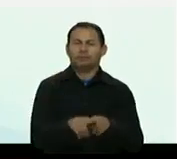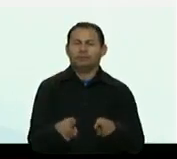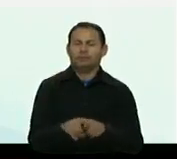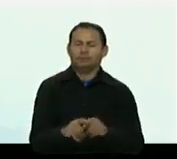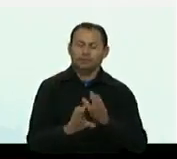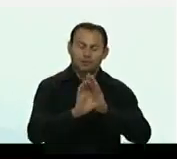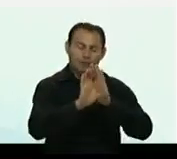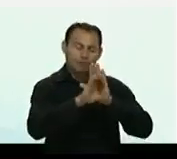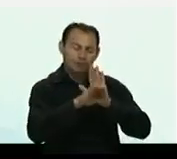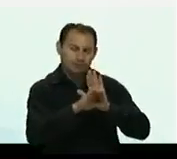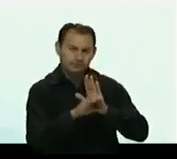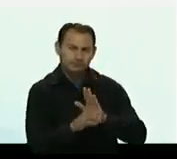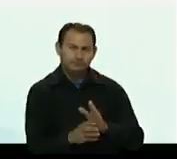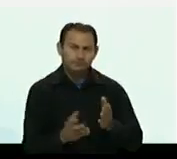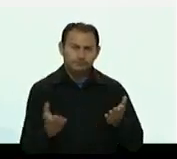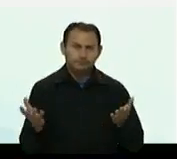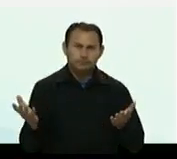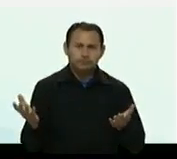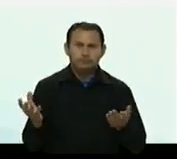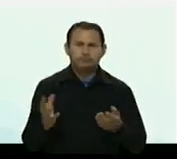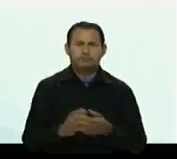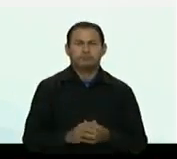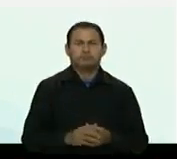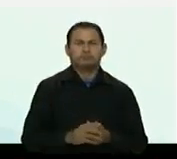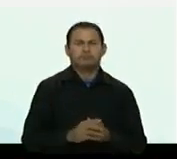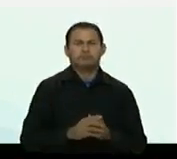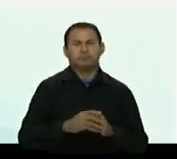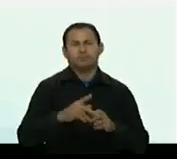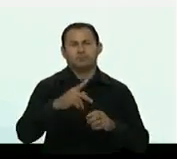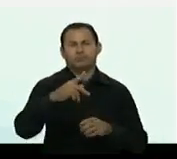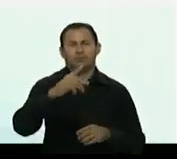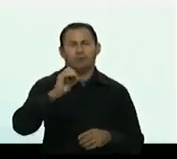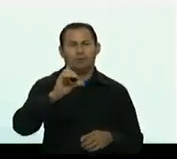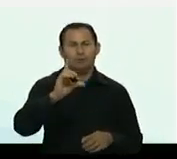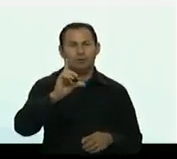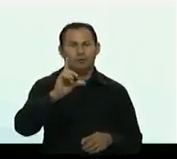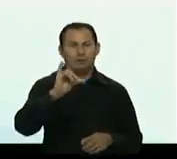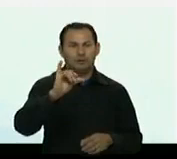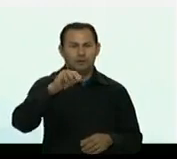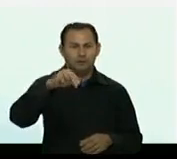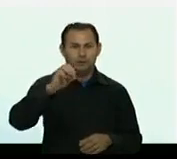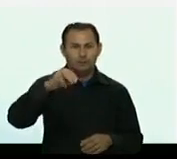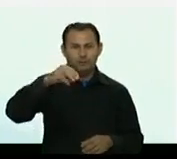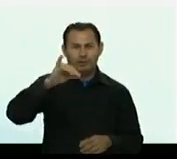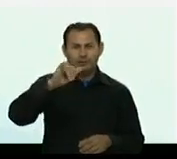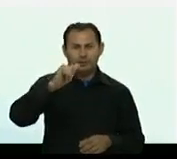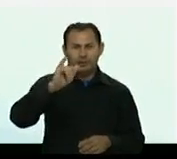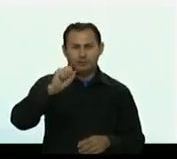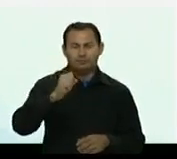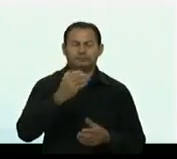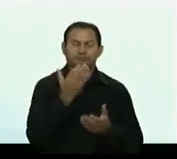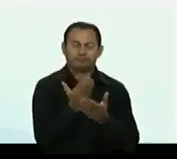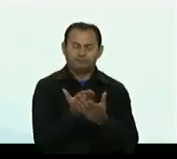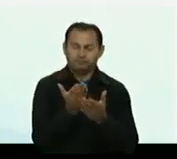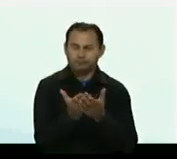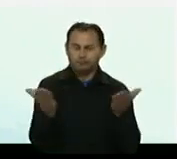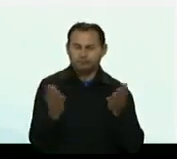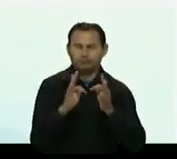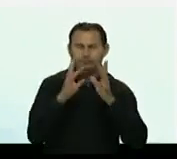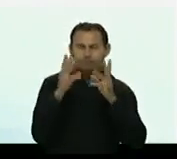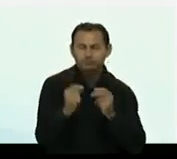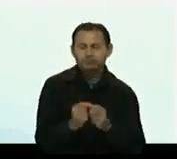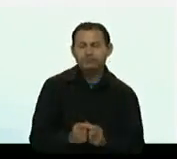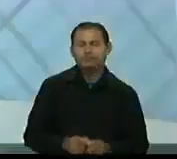Então, conceitos esses de equação polinomiais vai ser necessário para o nosso estudo de hoje, por exemplo. Todos eles,